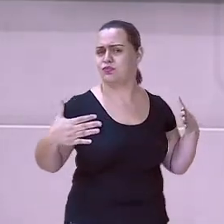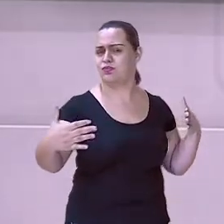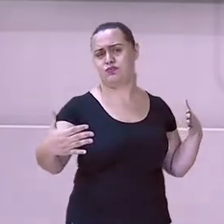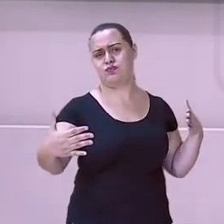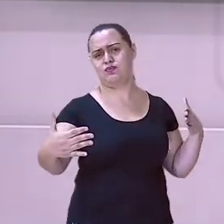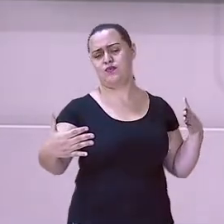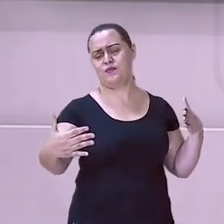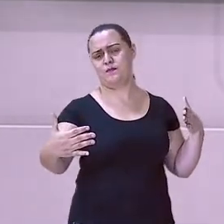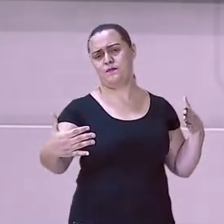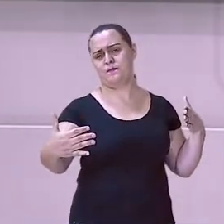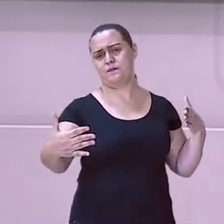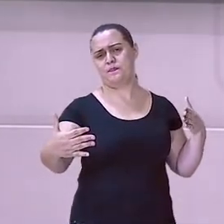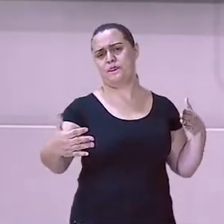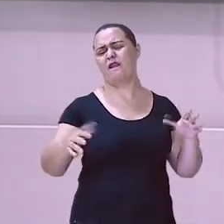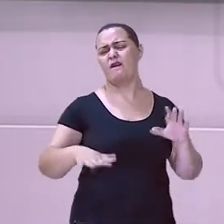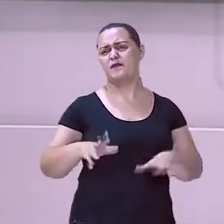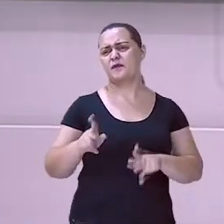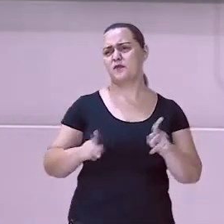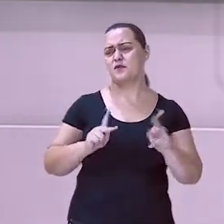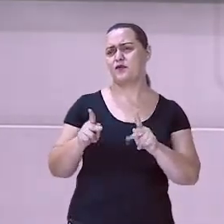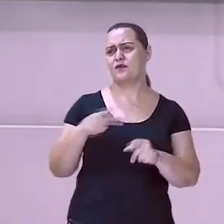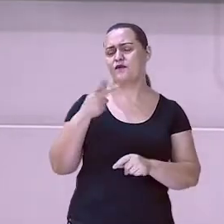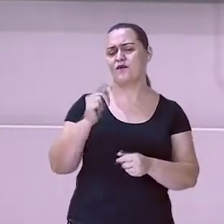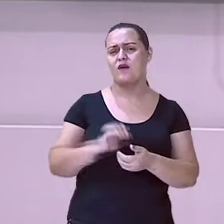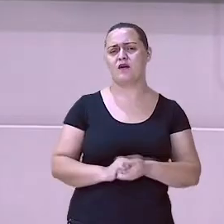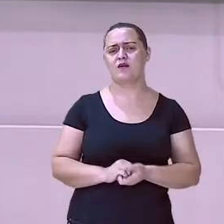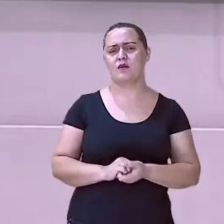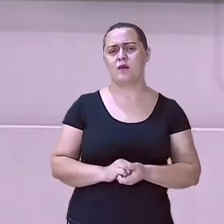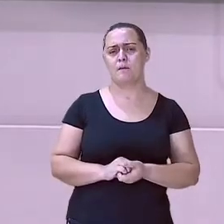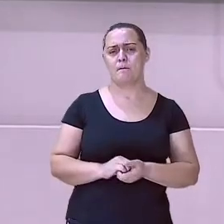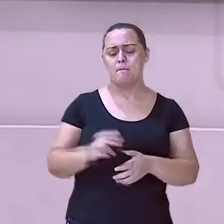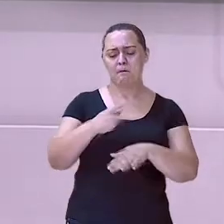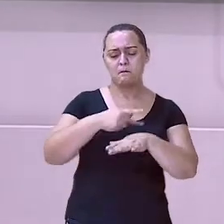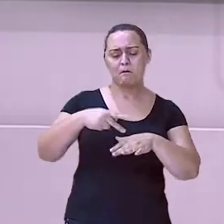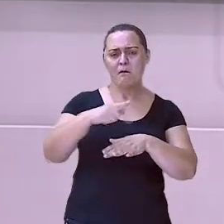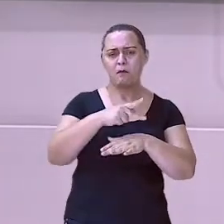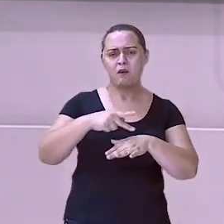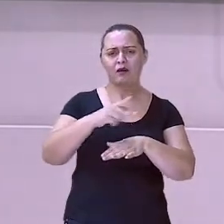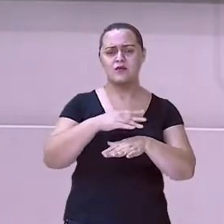grande, 8.500, aproximadamente